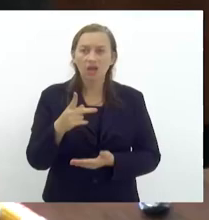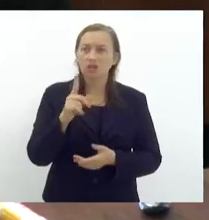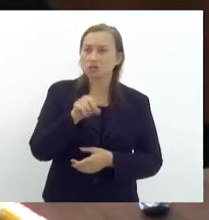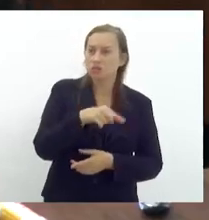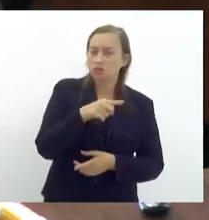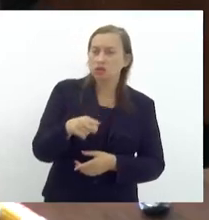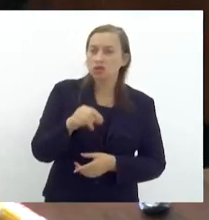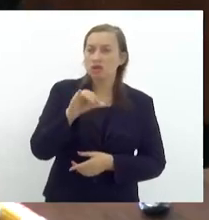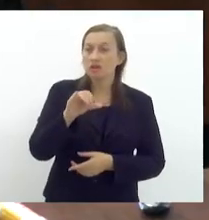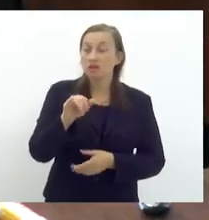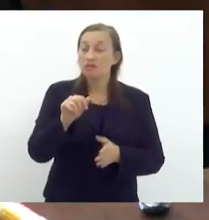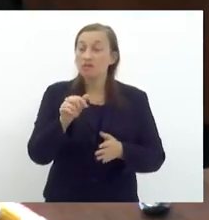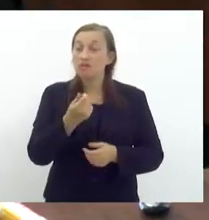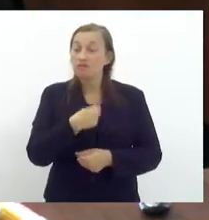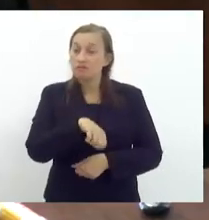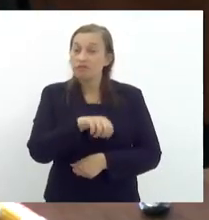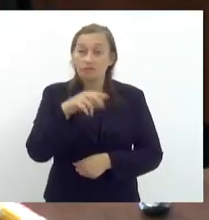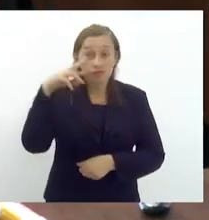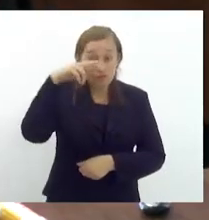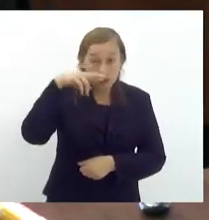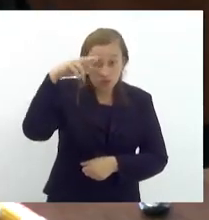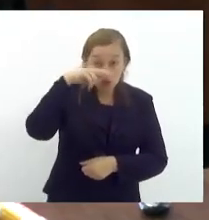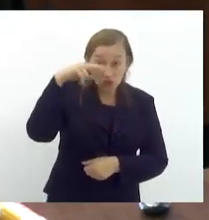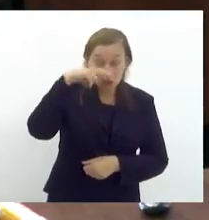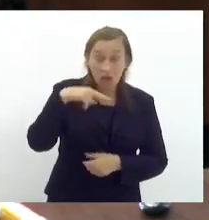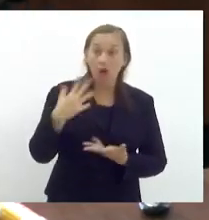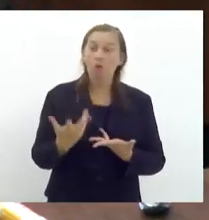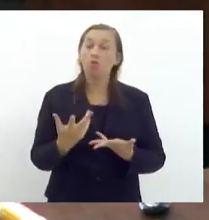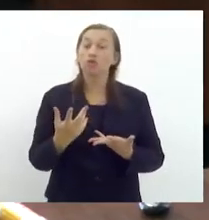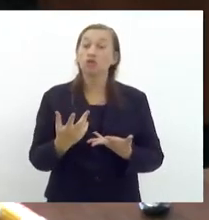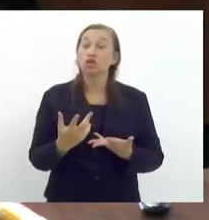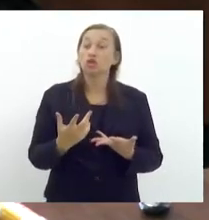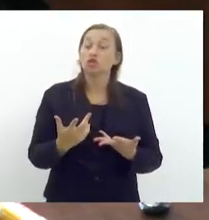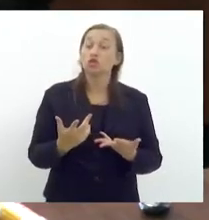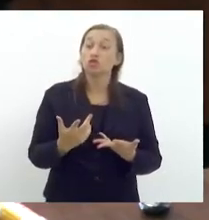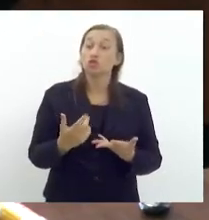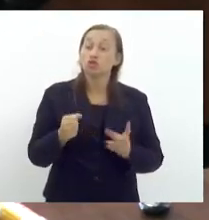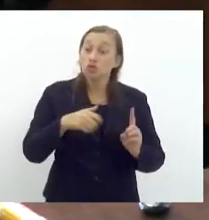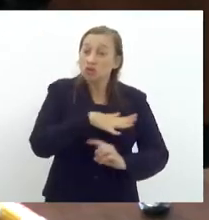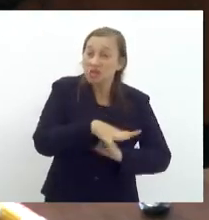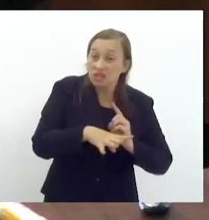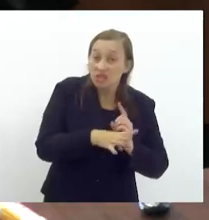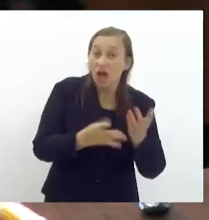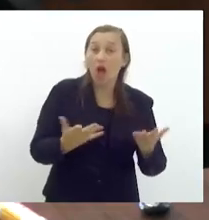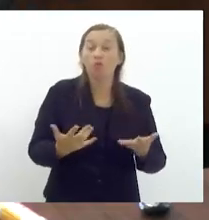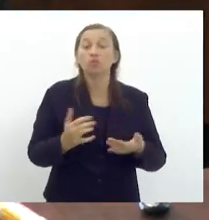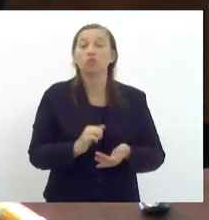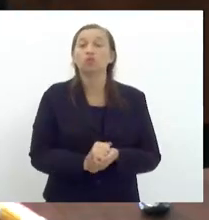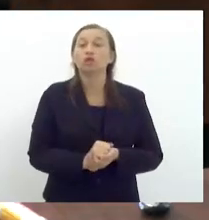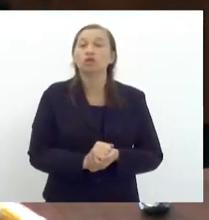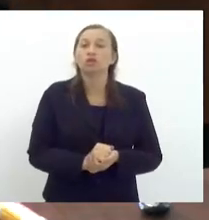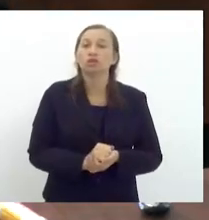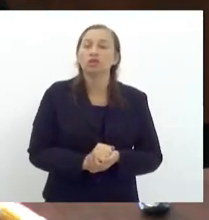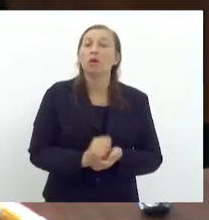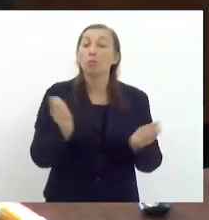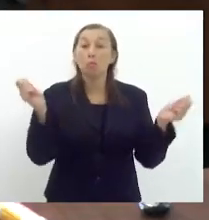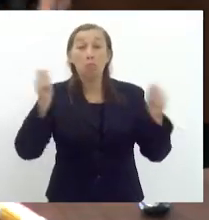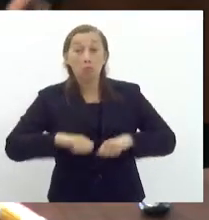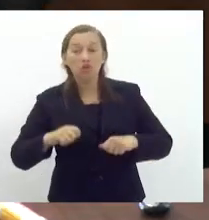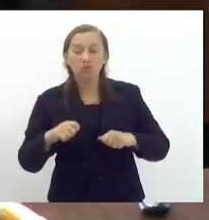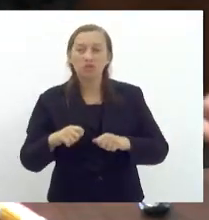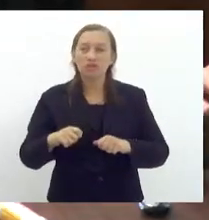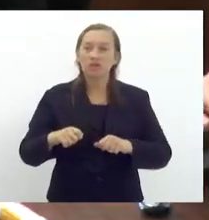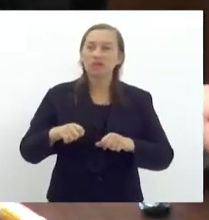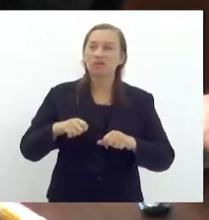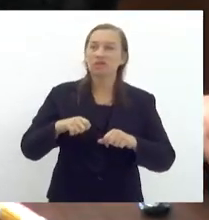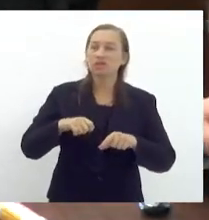fiscal que trazem contrapartida social é de cá no caso né atrás de possibilidade de geração